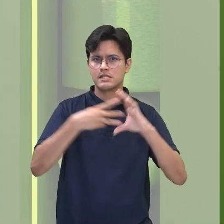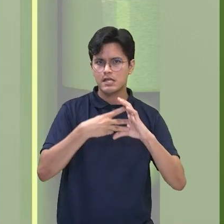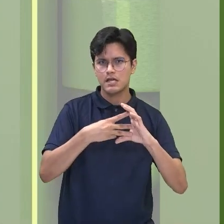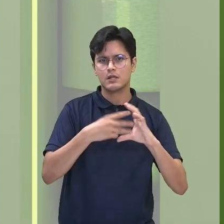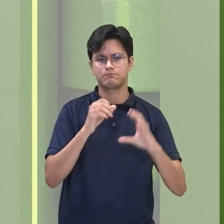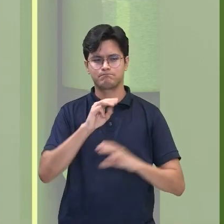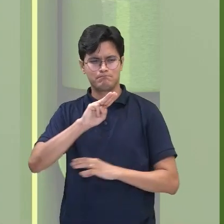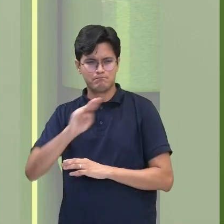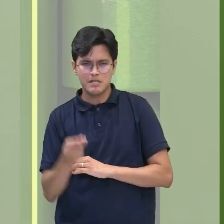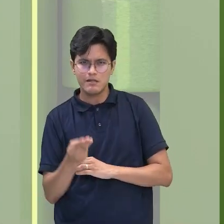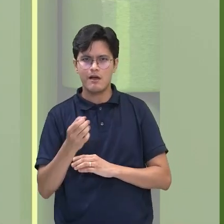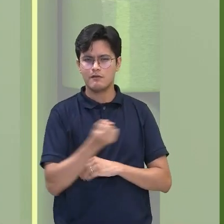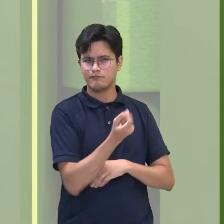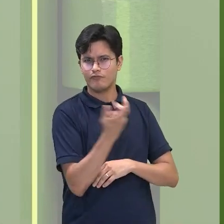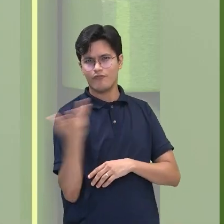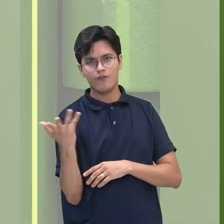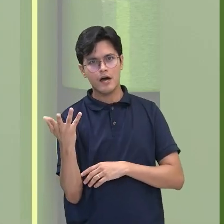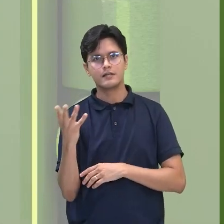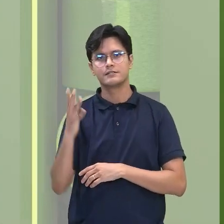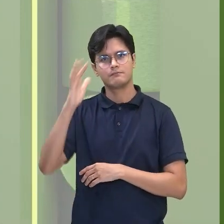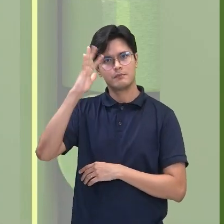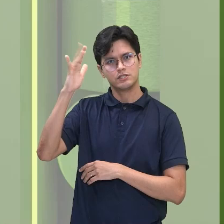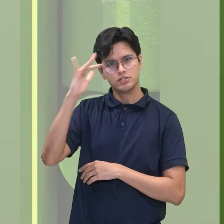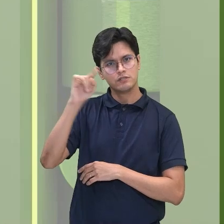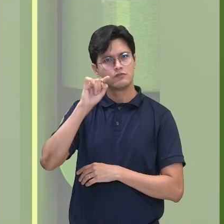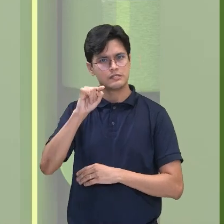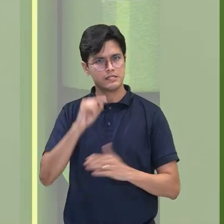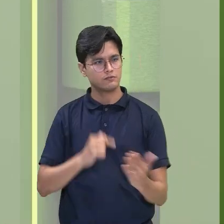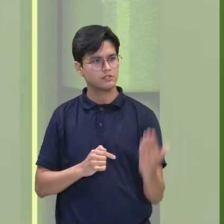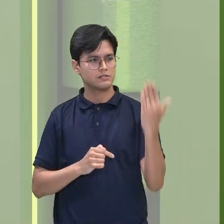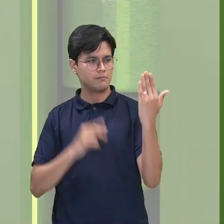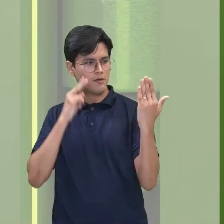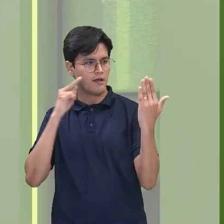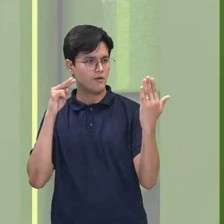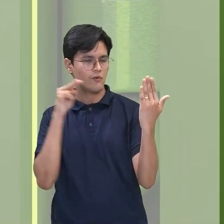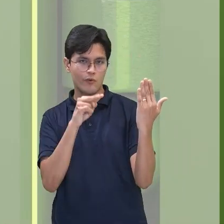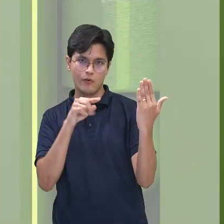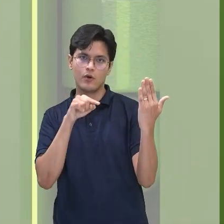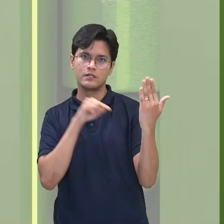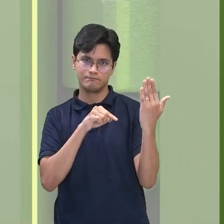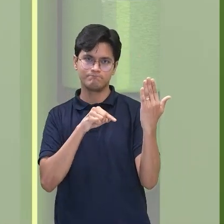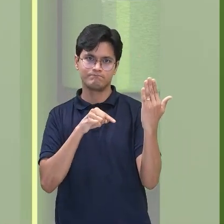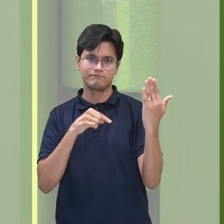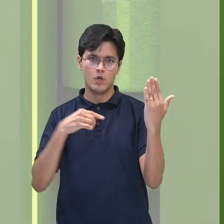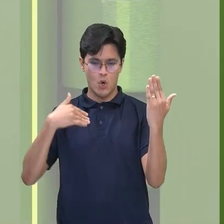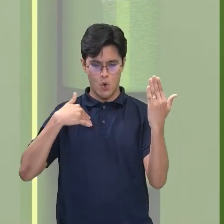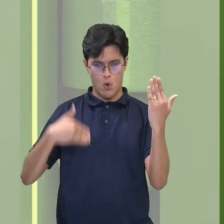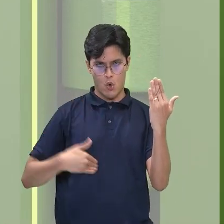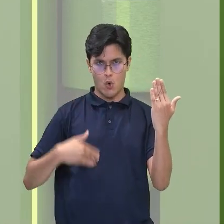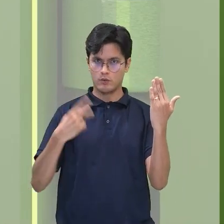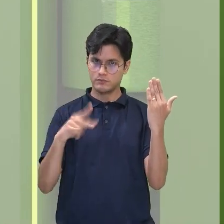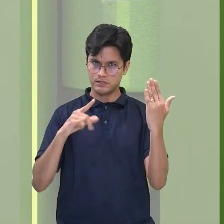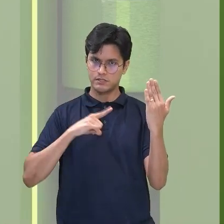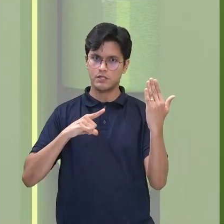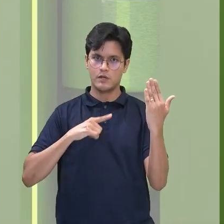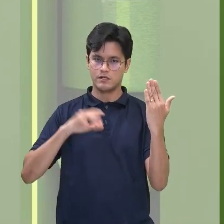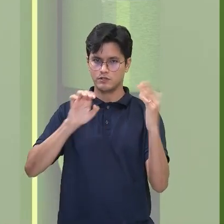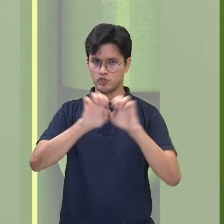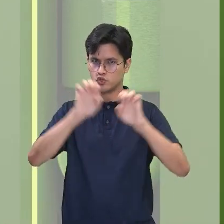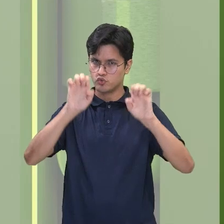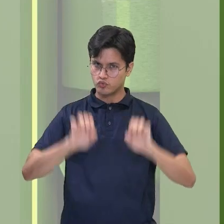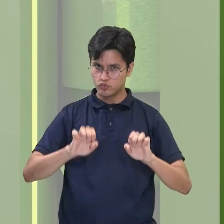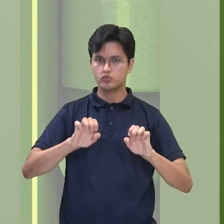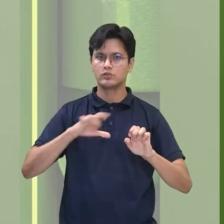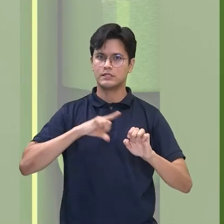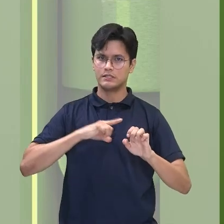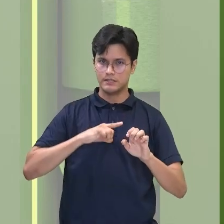imagine se você olhando aí para o espelho, você está olhando para uma estrutura, o seu corpo formada por milhares de células. E